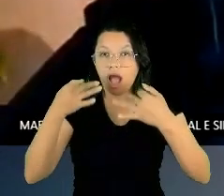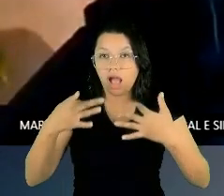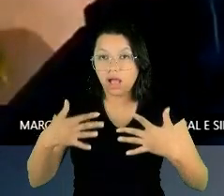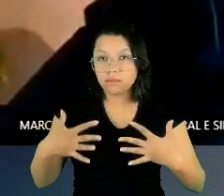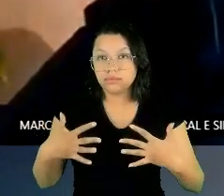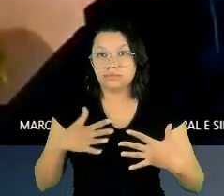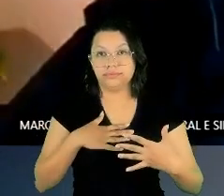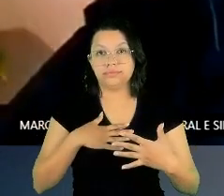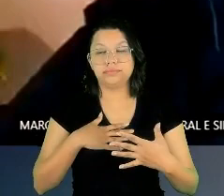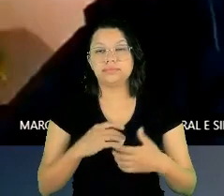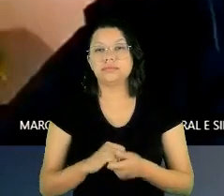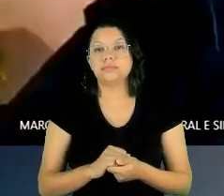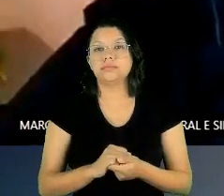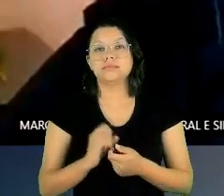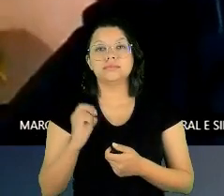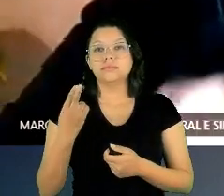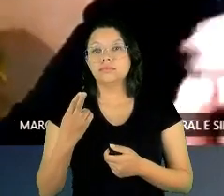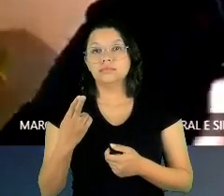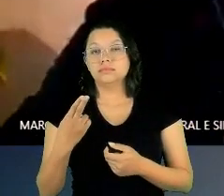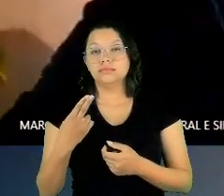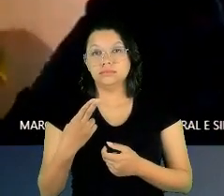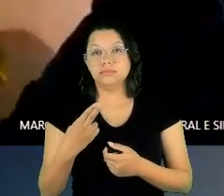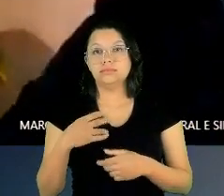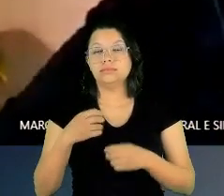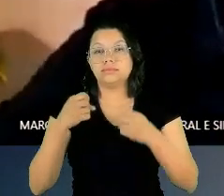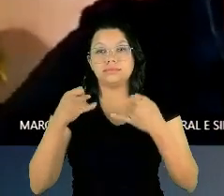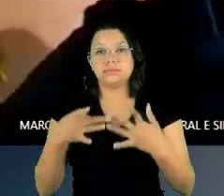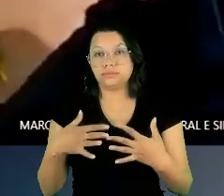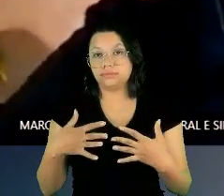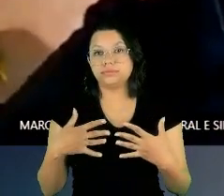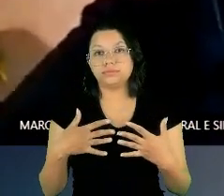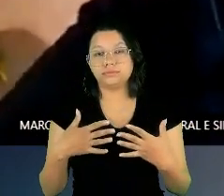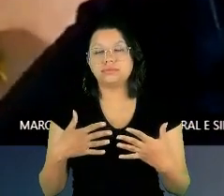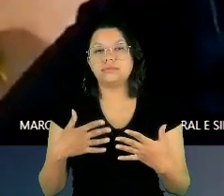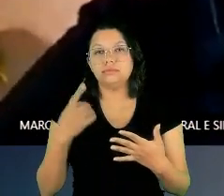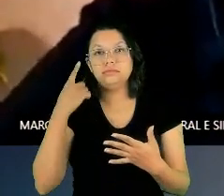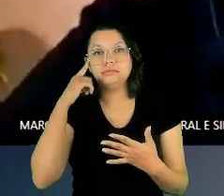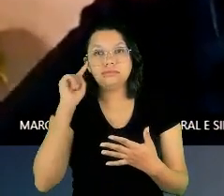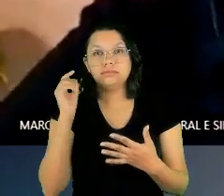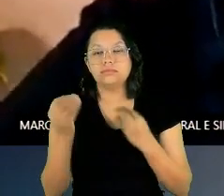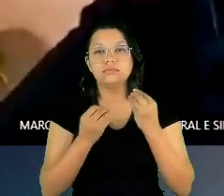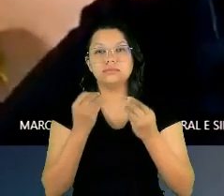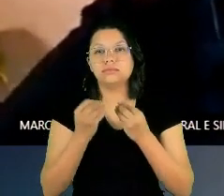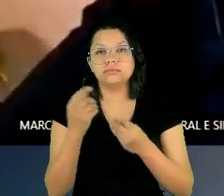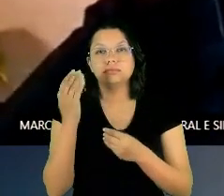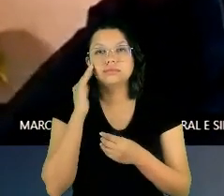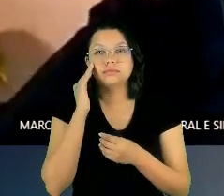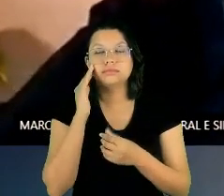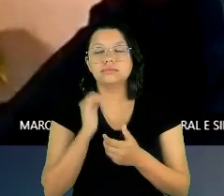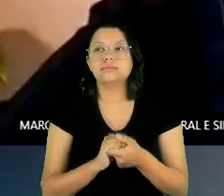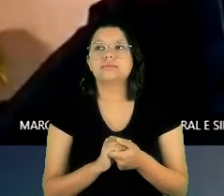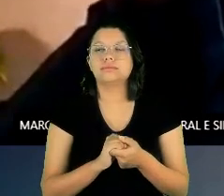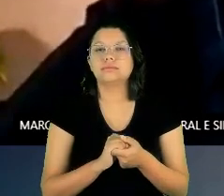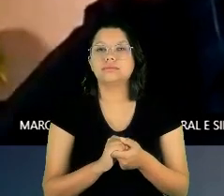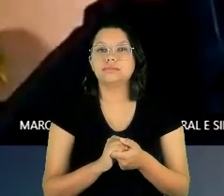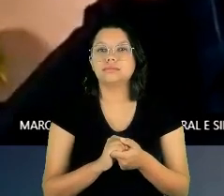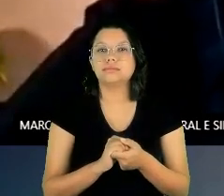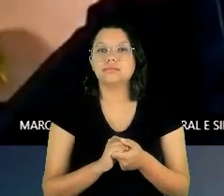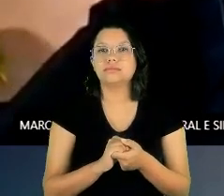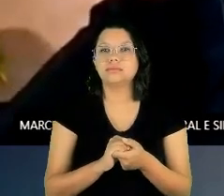senhora esclarecer, enfim, ou nos dar alguns insights sobre como é que a gente conseguir entender essas